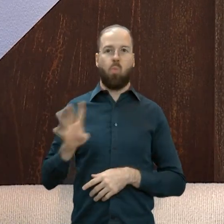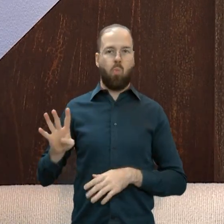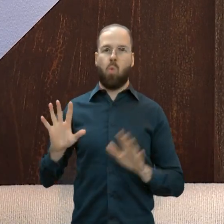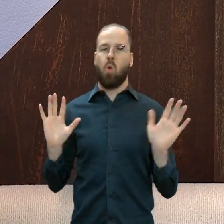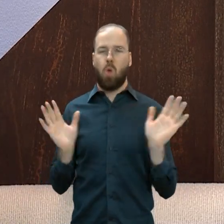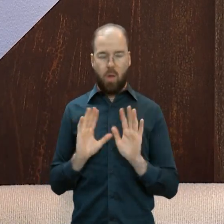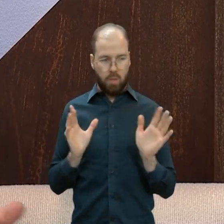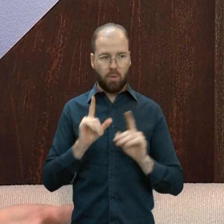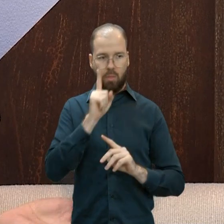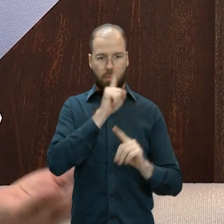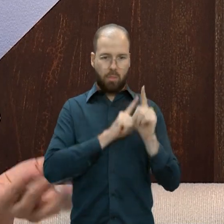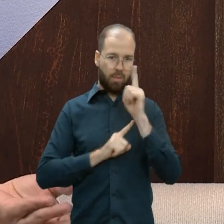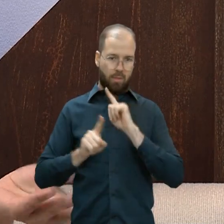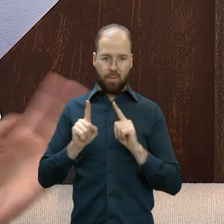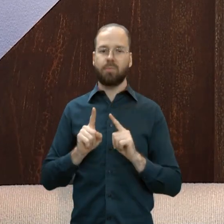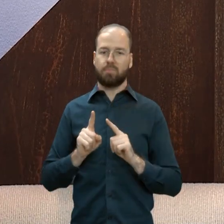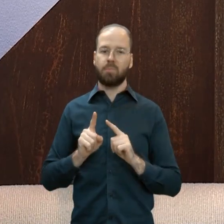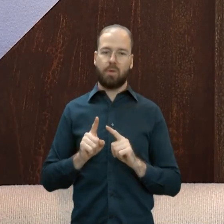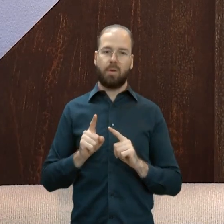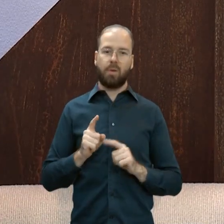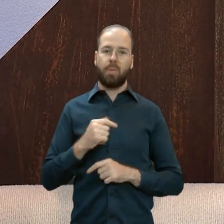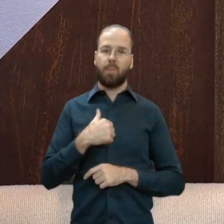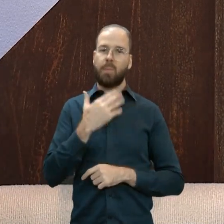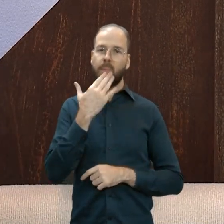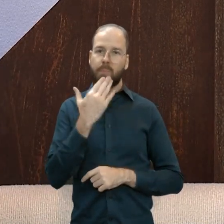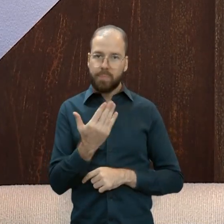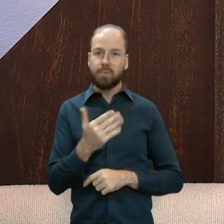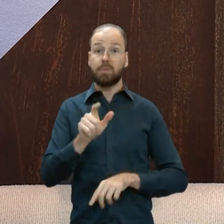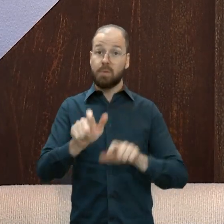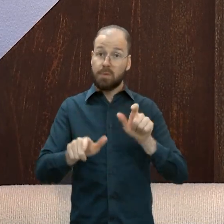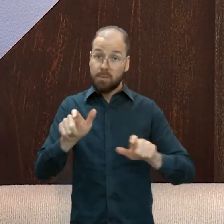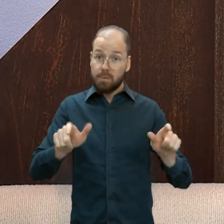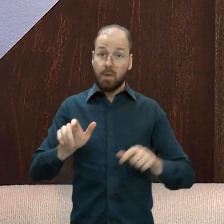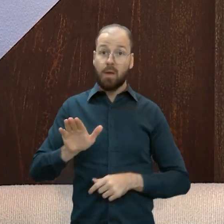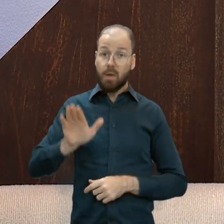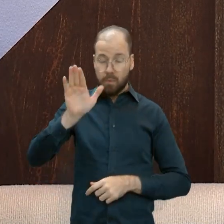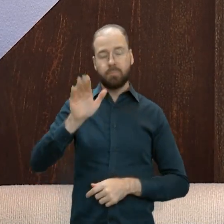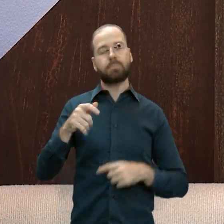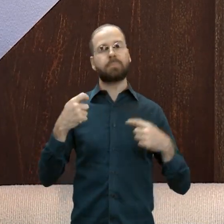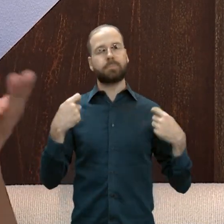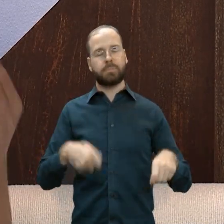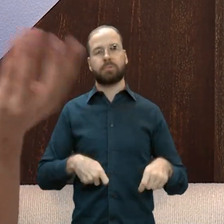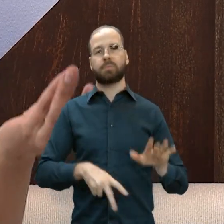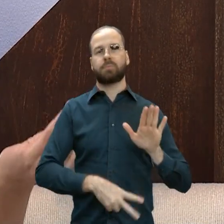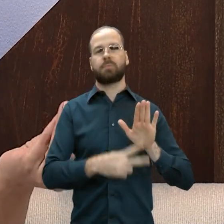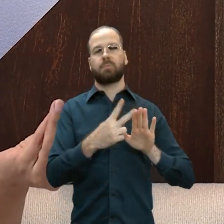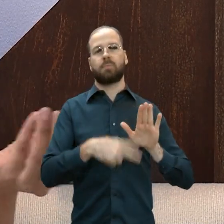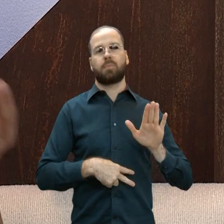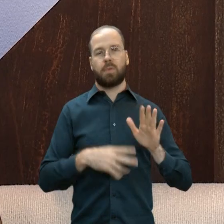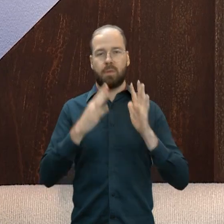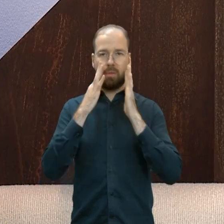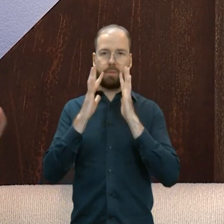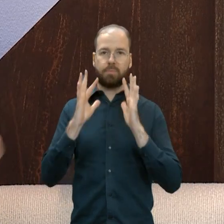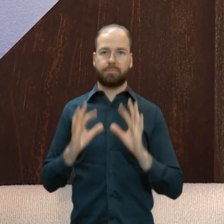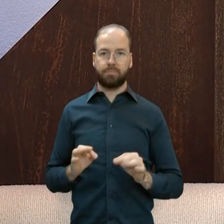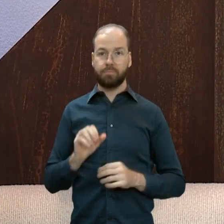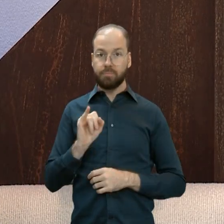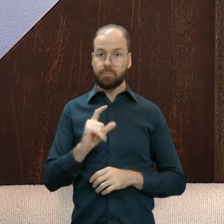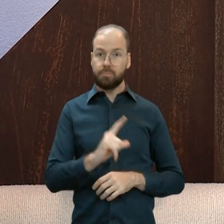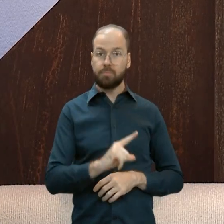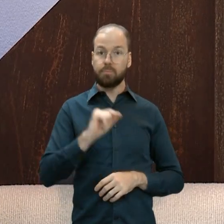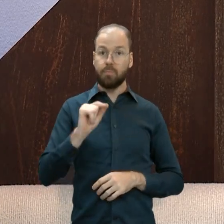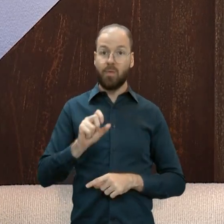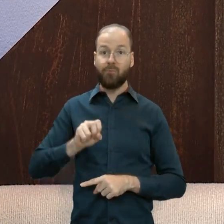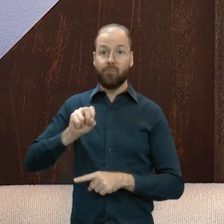Então, o que eu queria pedir é um pouco isso, né? Para os candidatos e candidatas lerem, para ver, para não... O que acontece? Quando ele seleciona uma